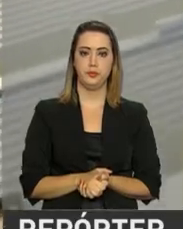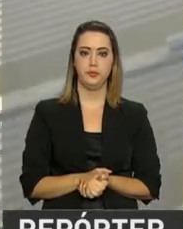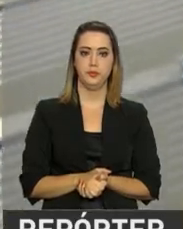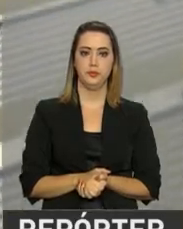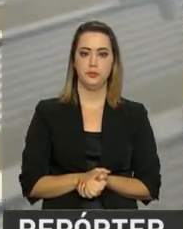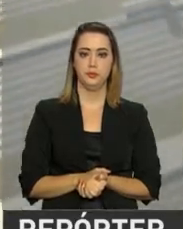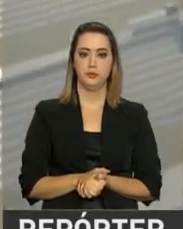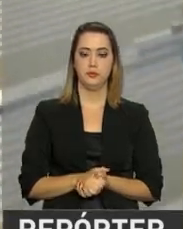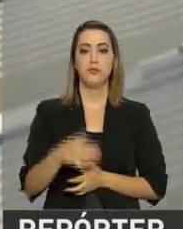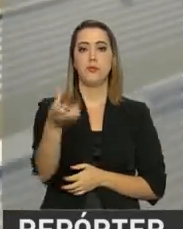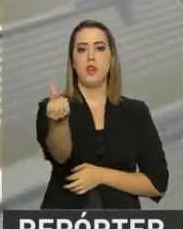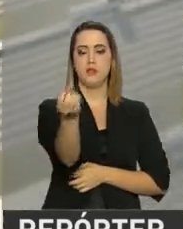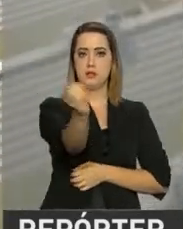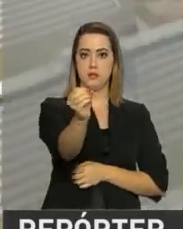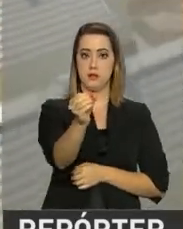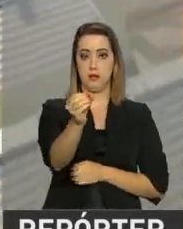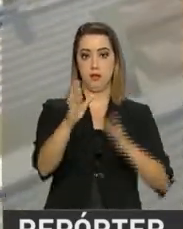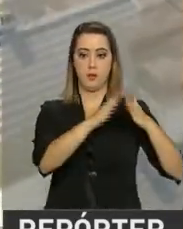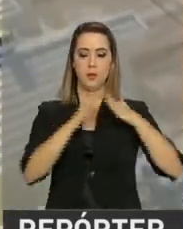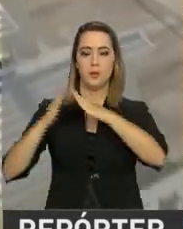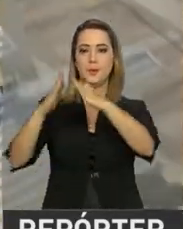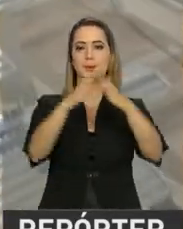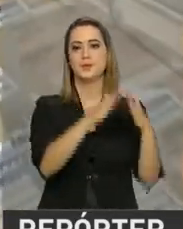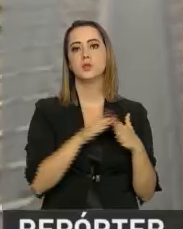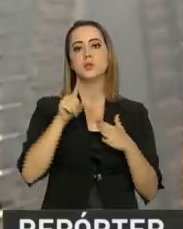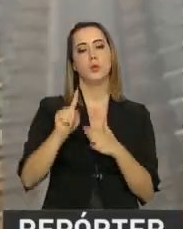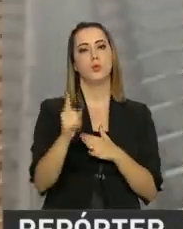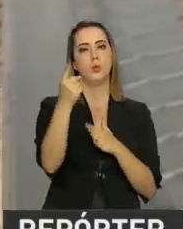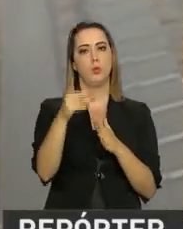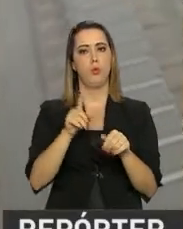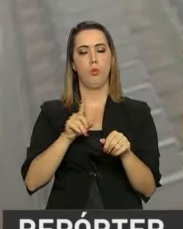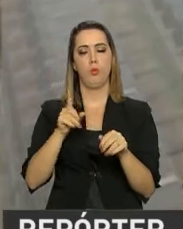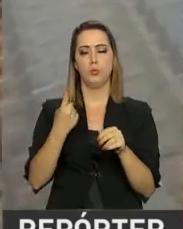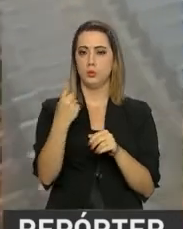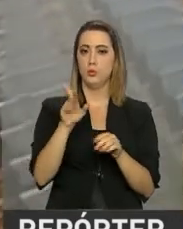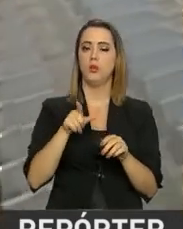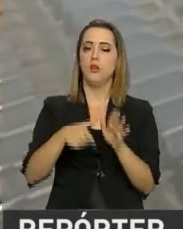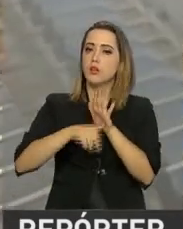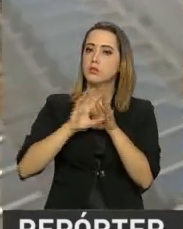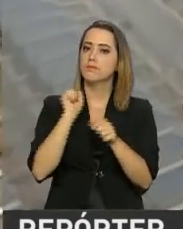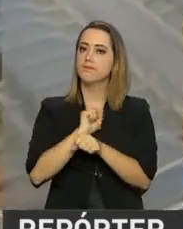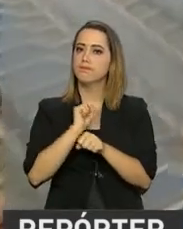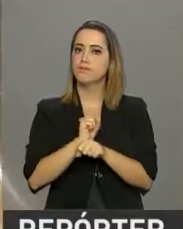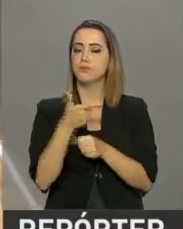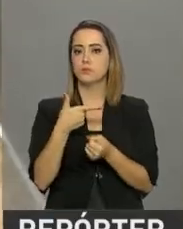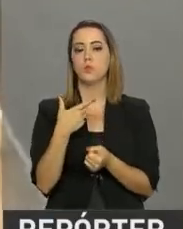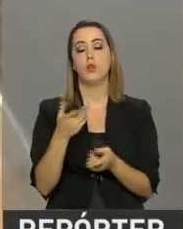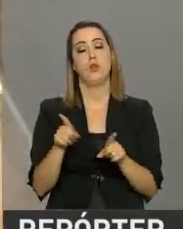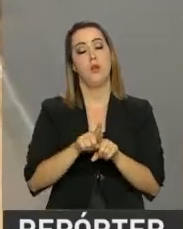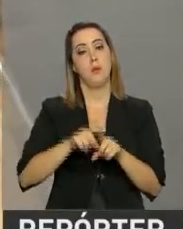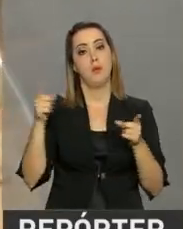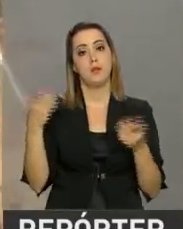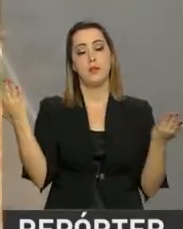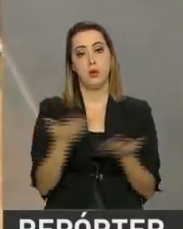cerca de 60 mil habitações do programa minha casa minha vida faixa 1 estavam com as obras paralisadas desde agosto desse ano o governo